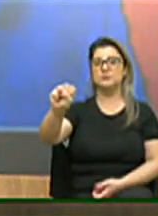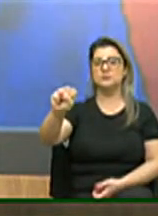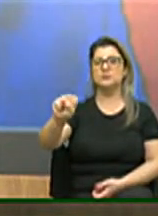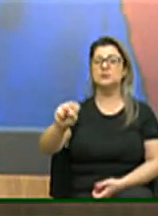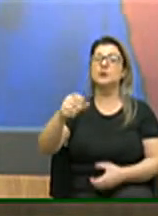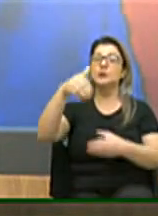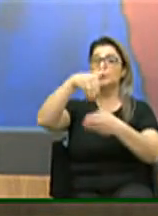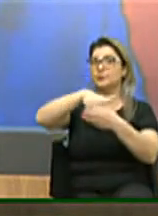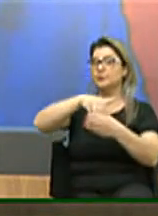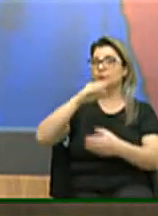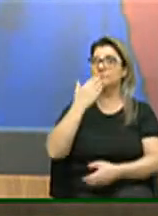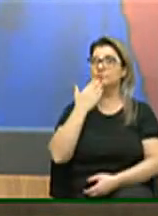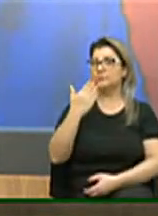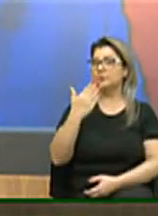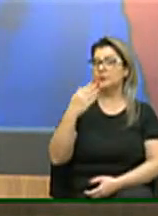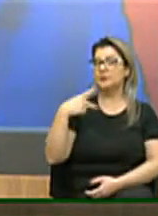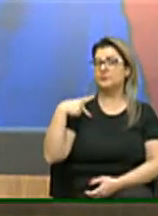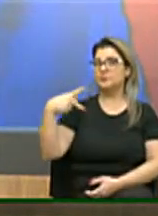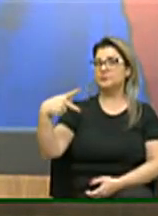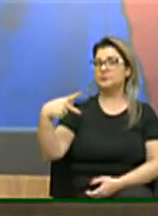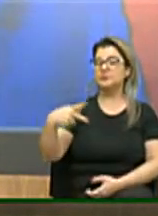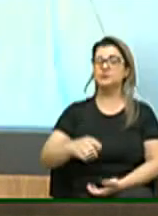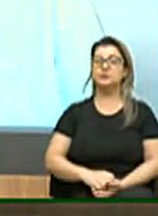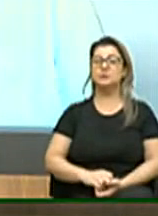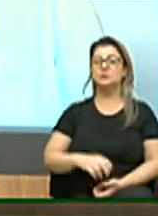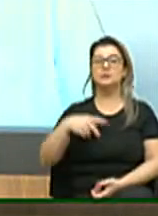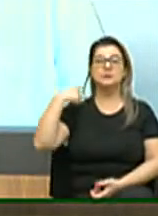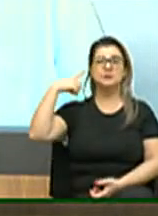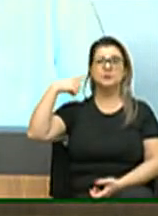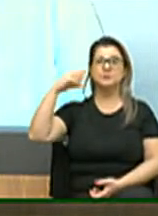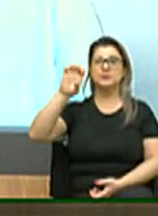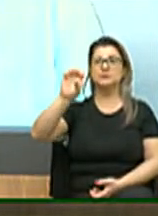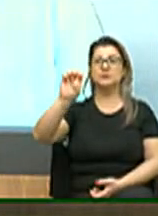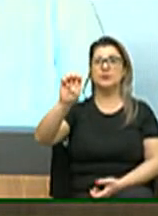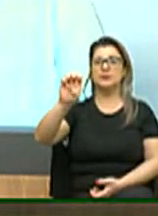Voto favorável, senhor presidente. Deputado Edson Brum?